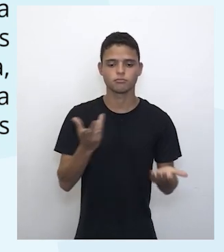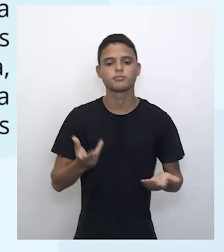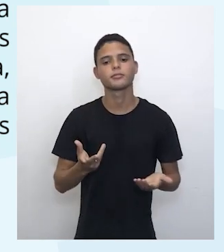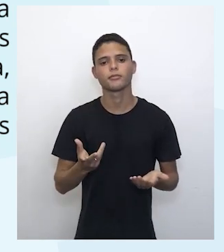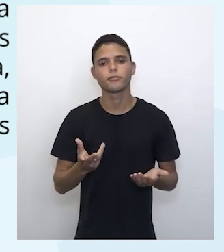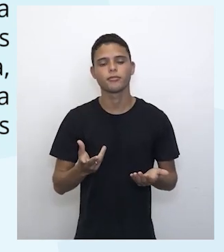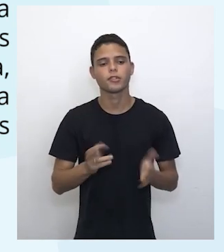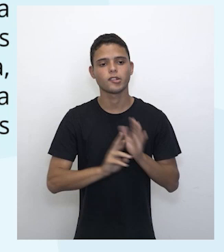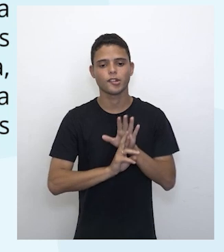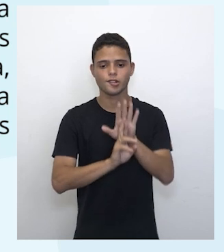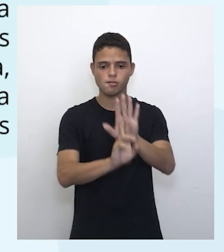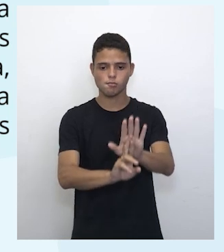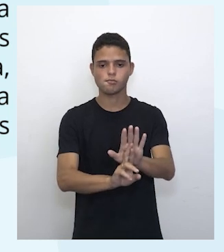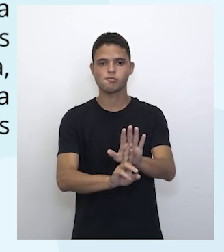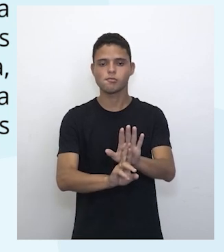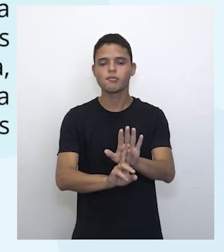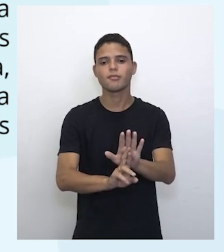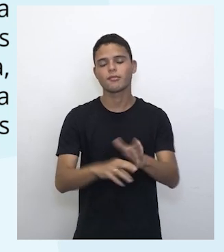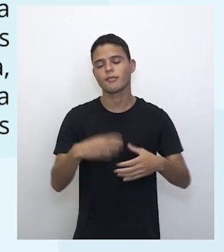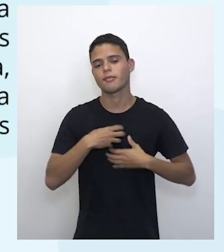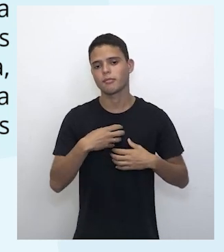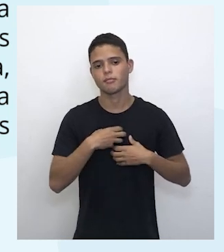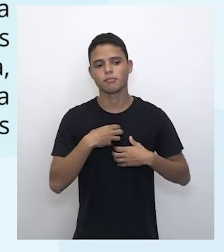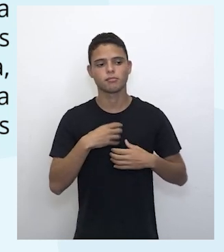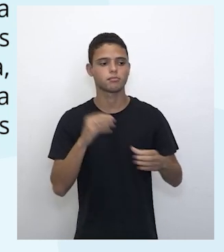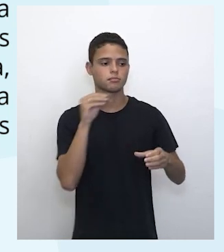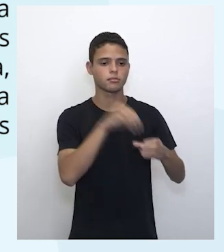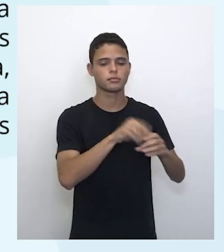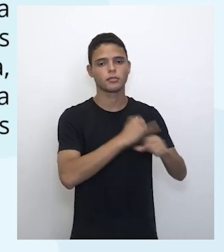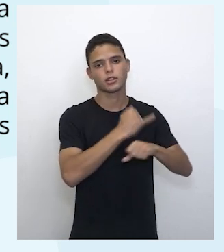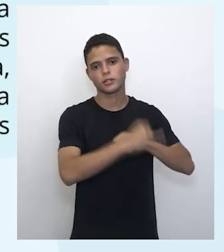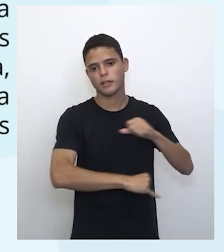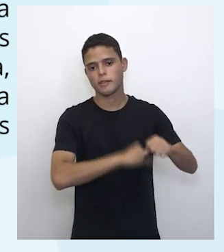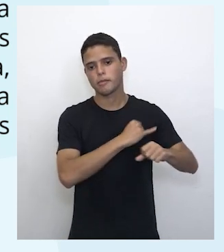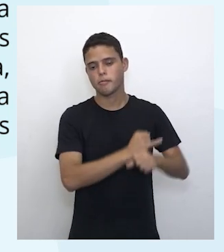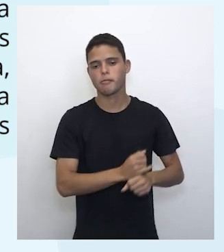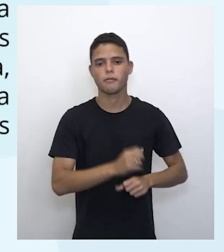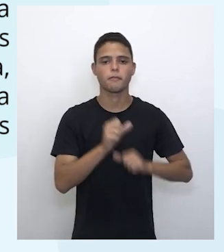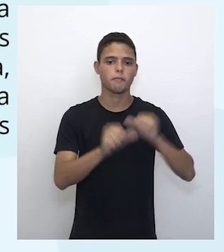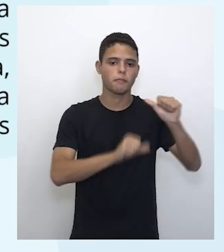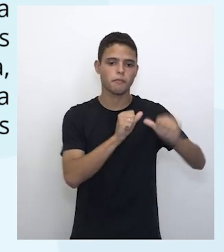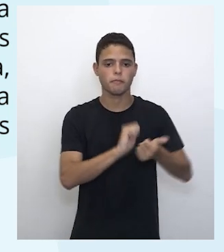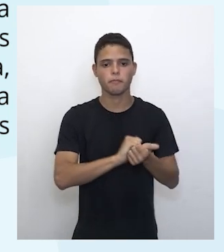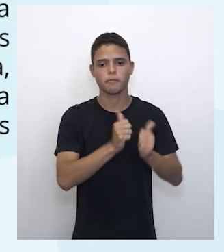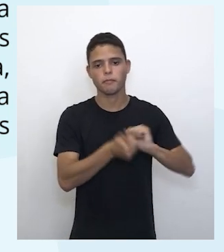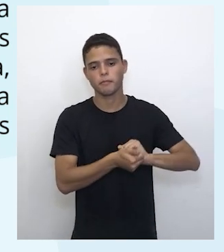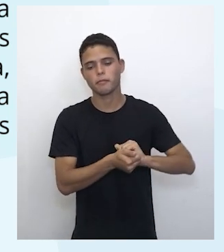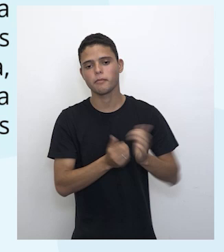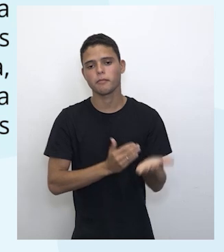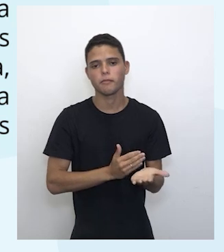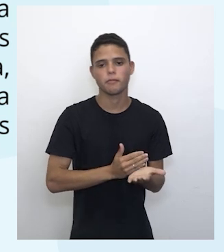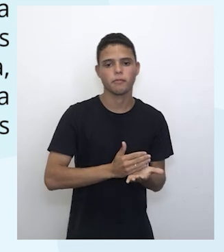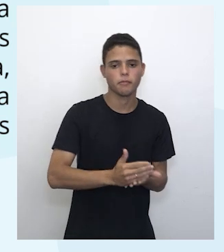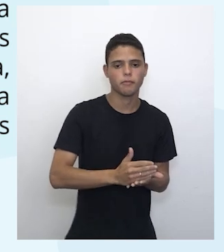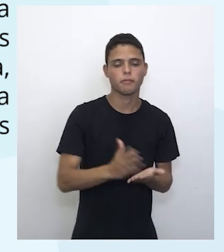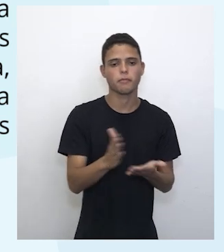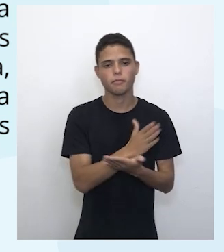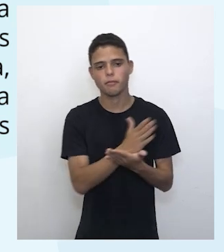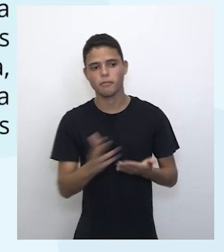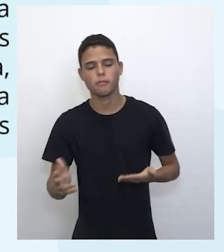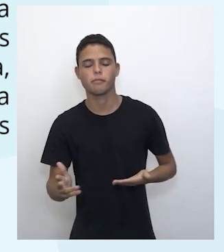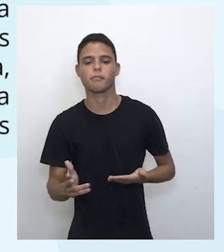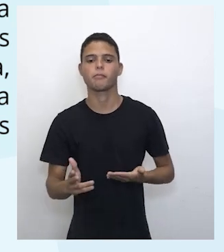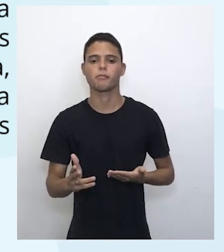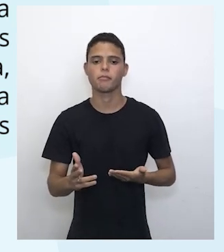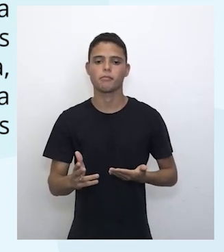nos representamos e nos comportamos na internet. A partir dessa mudança, começaram a surgir figuras que hoje disputam a nossa